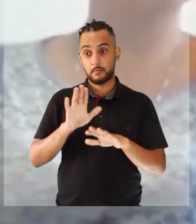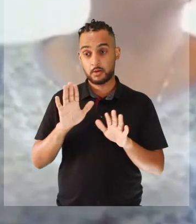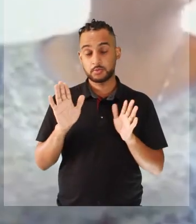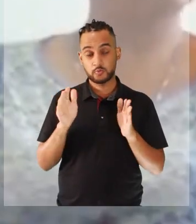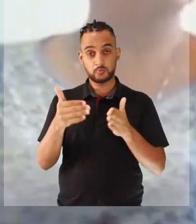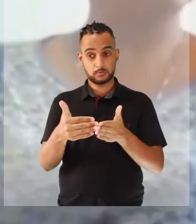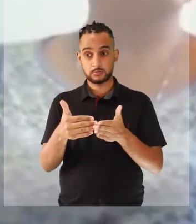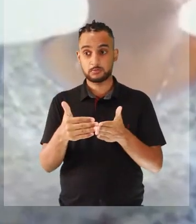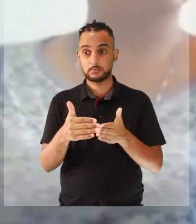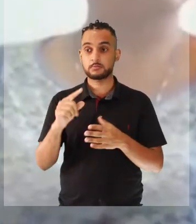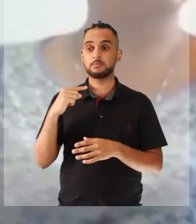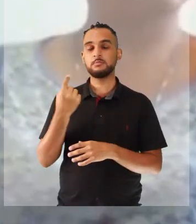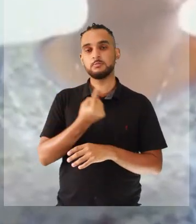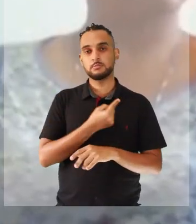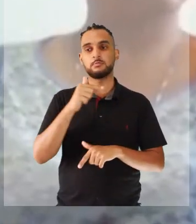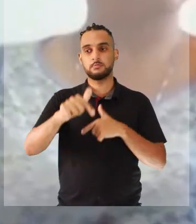Falando mais